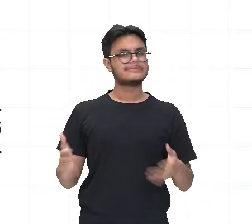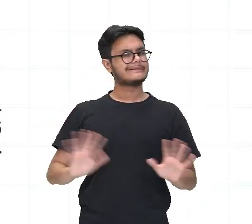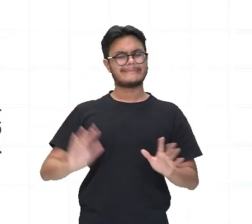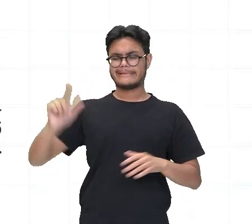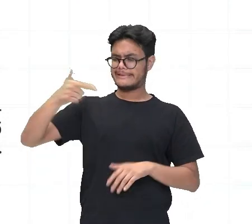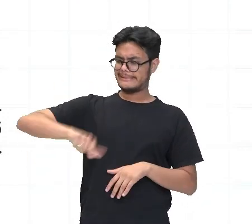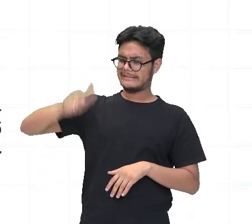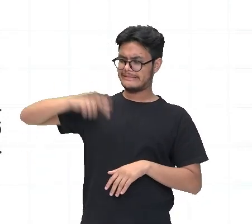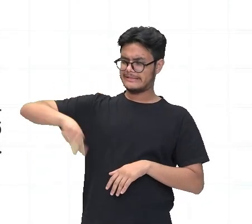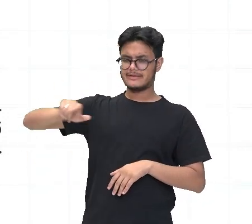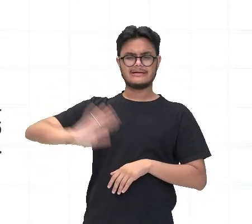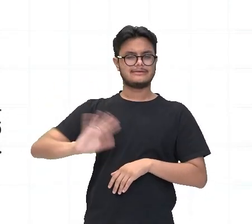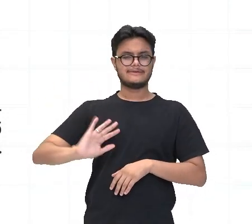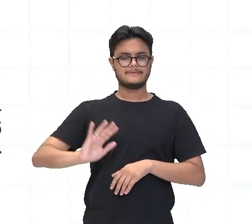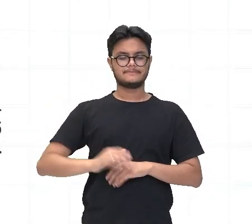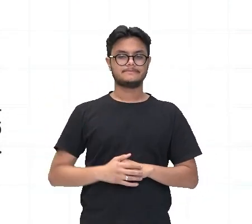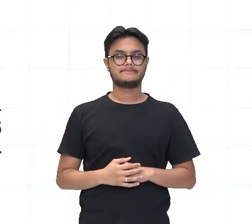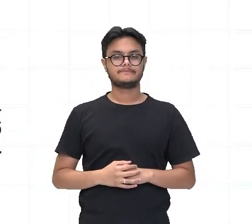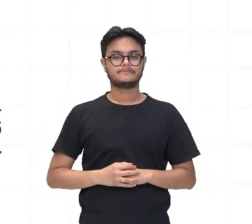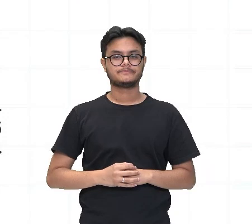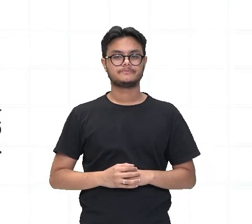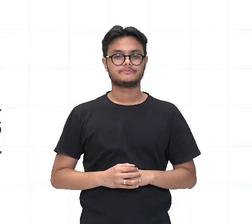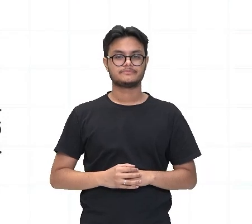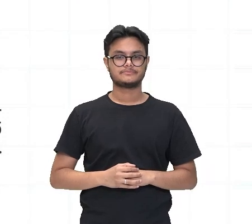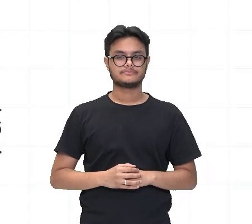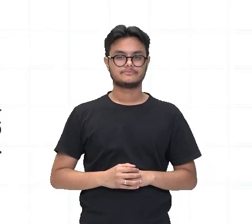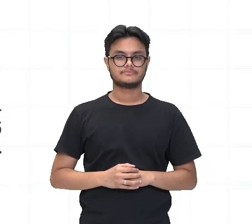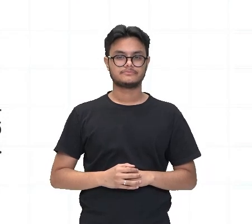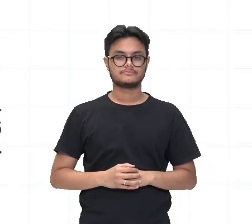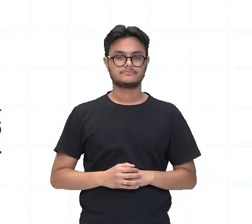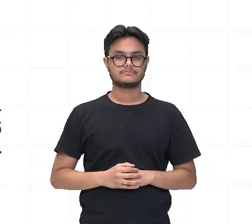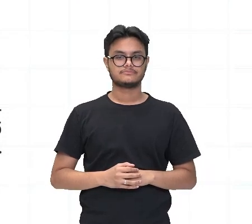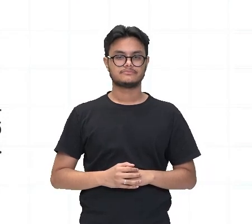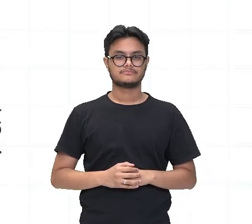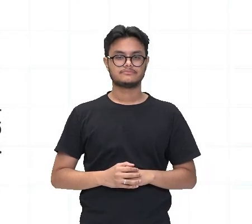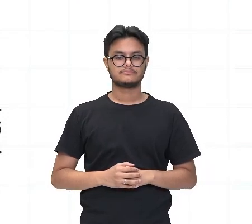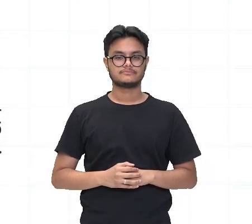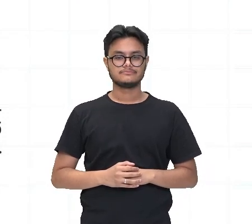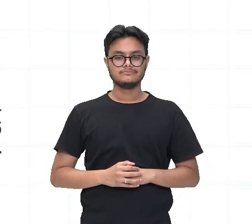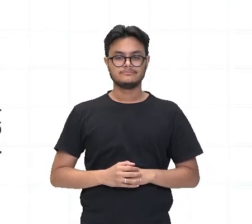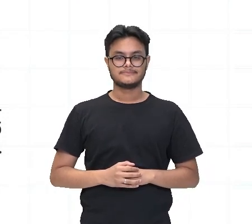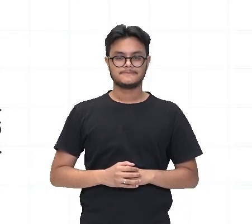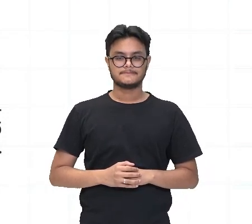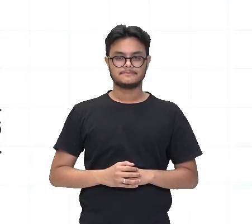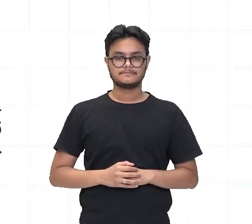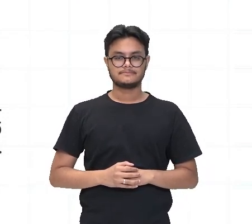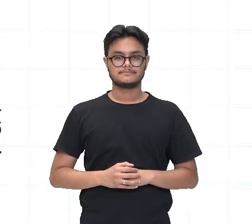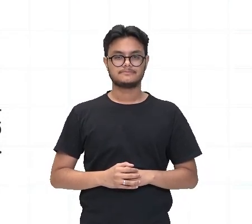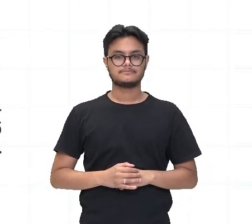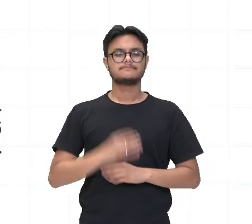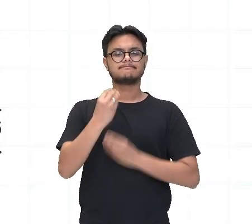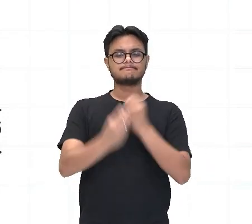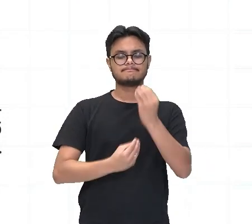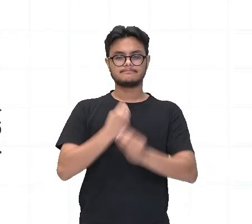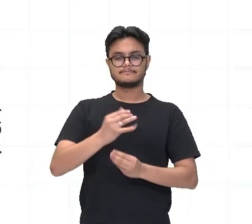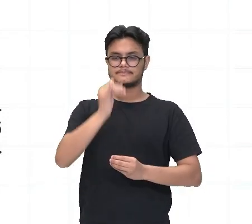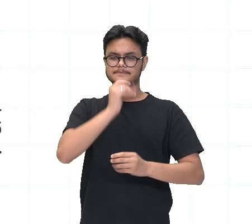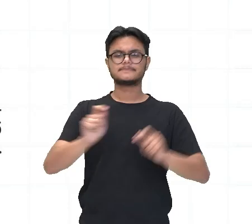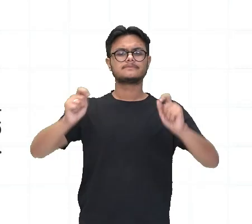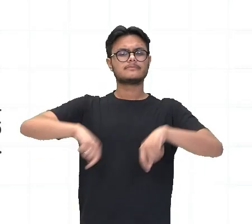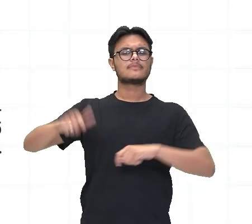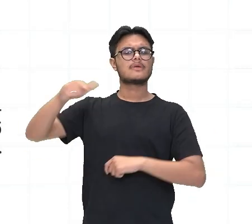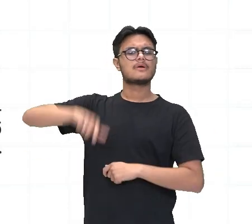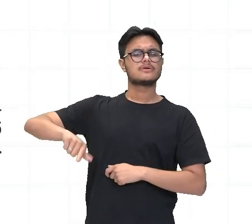mesma palavra ou o mesmo termo, né? Vamos, então, substituindo por outras que são possíveis. E como é que a gente faz essa